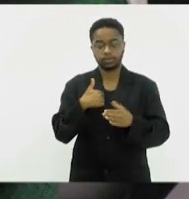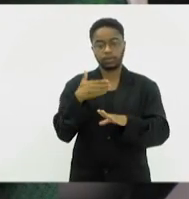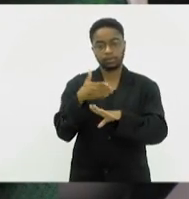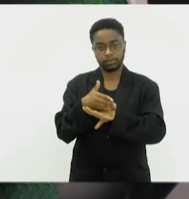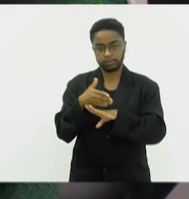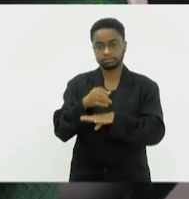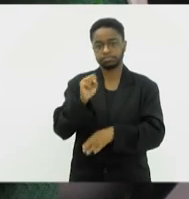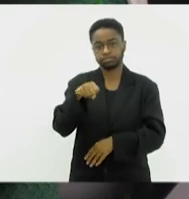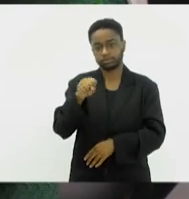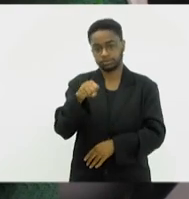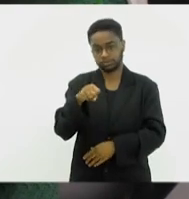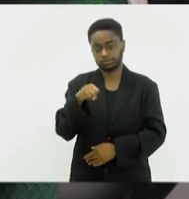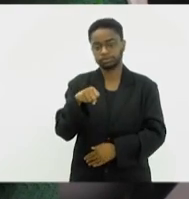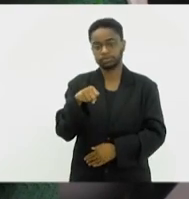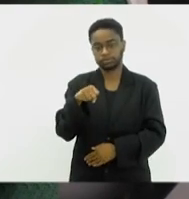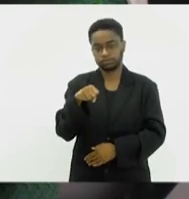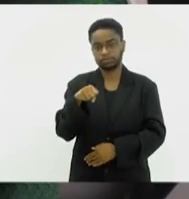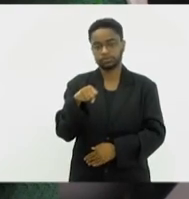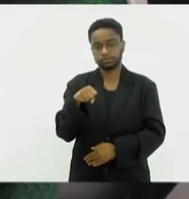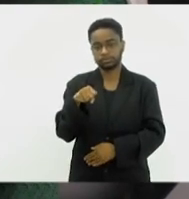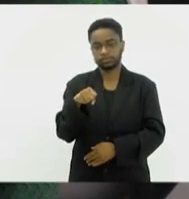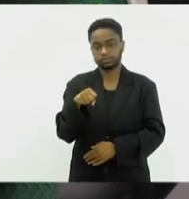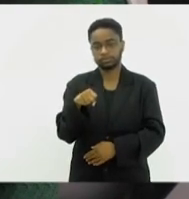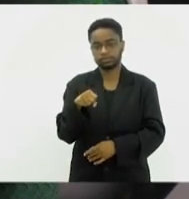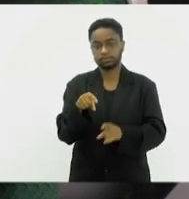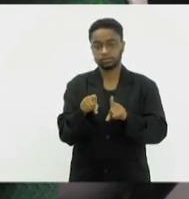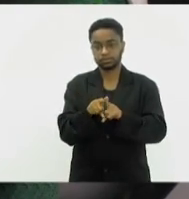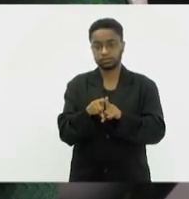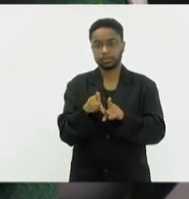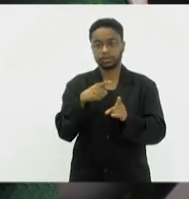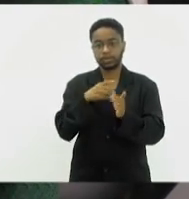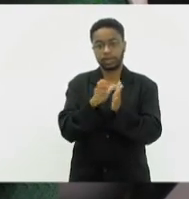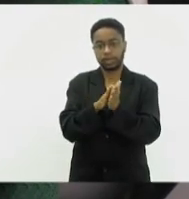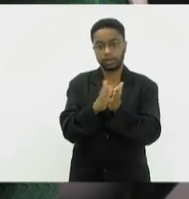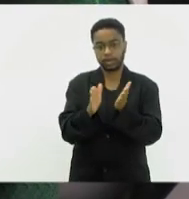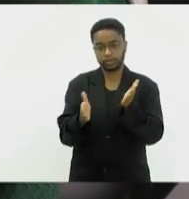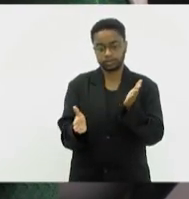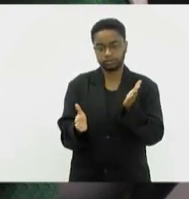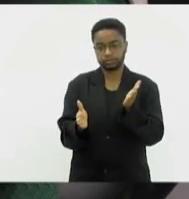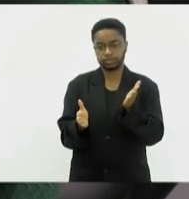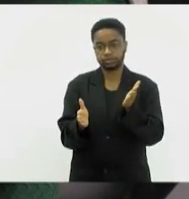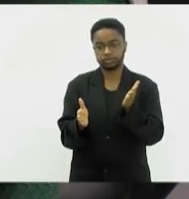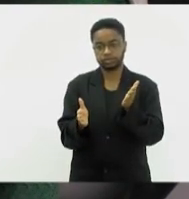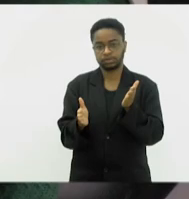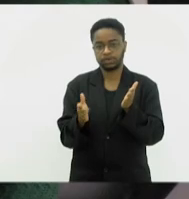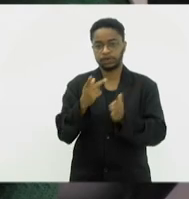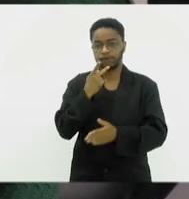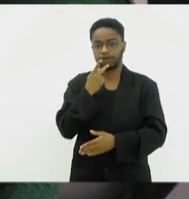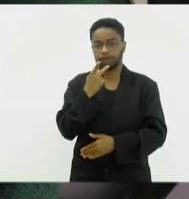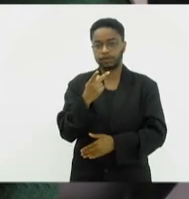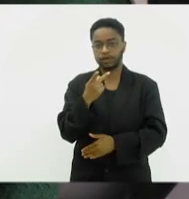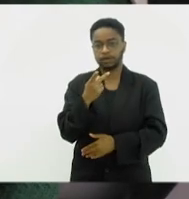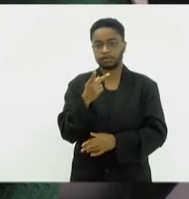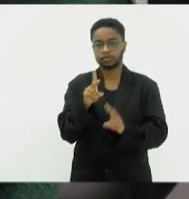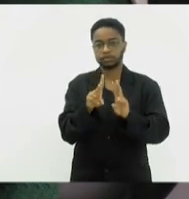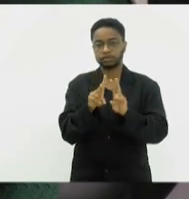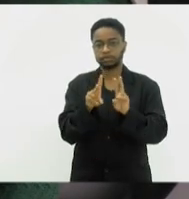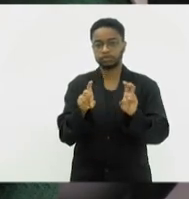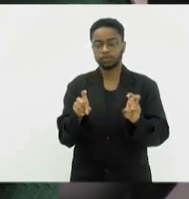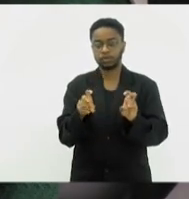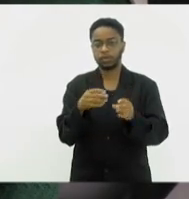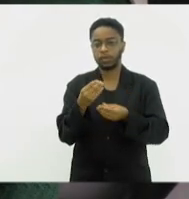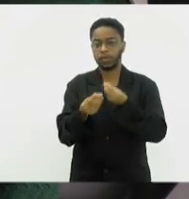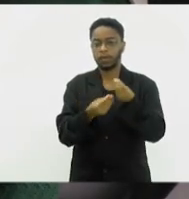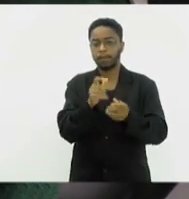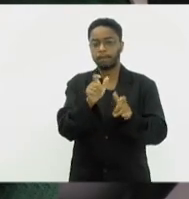sim, inclusive, teve a cartilha, né, que falava muito sobre como a